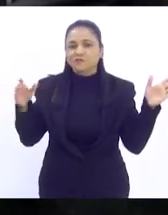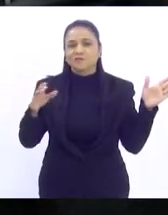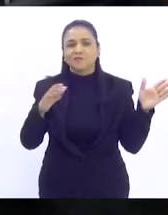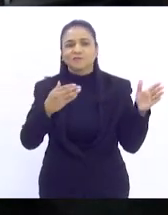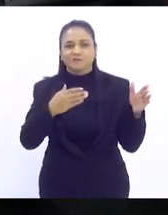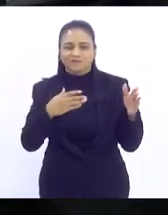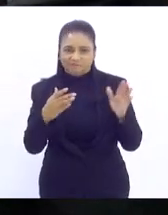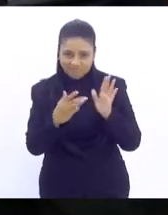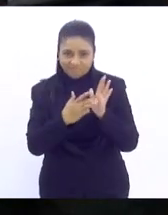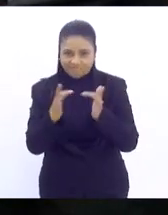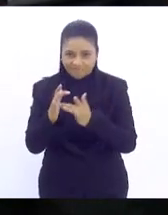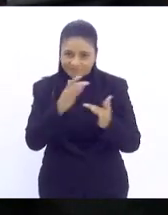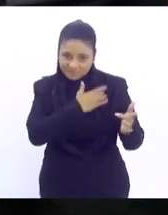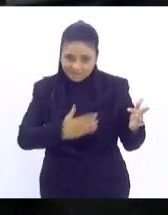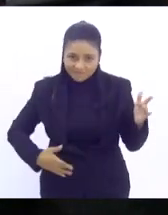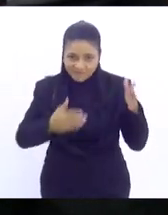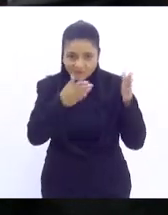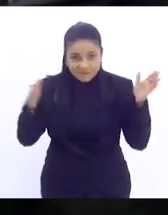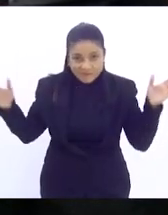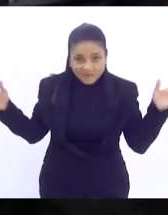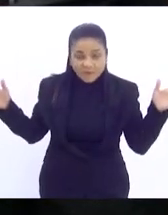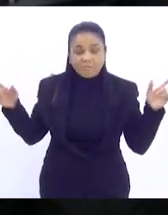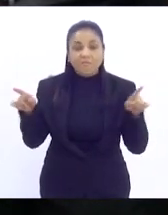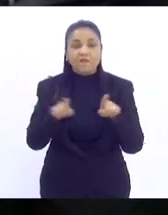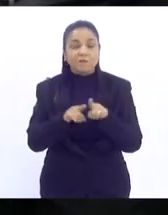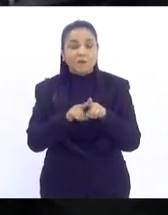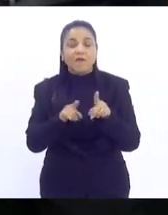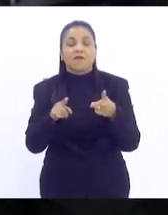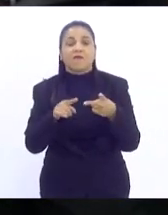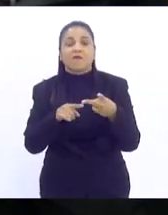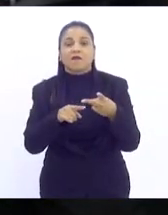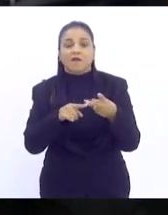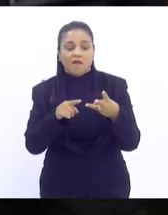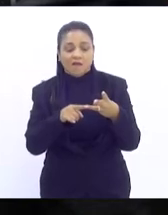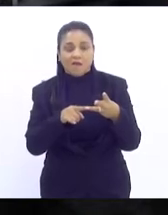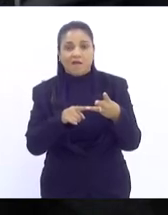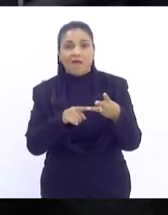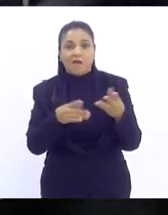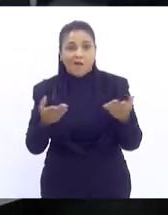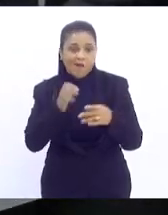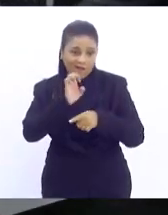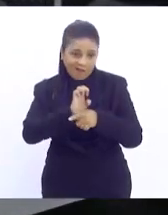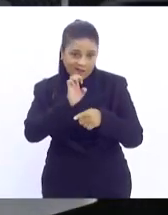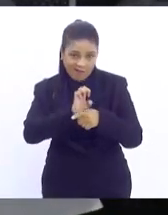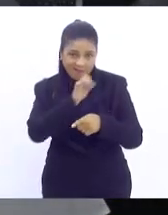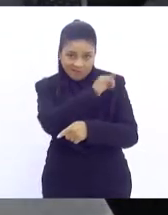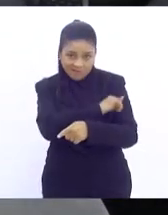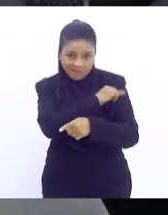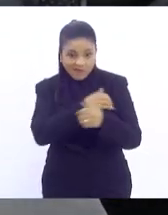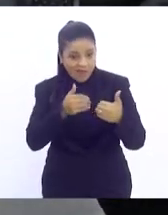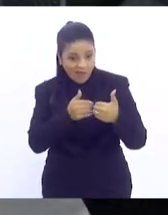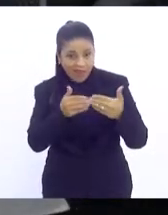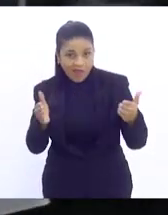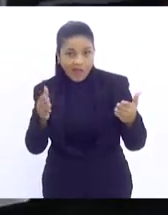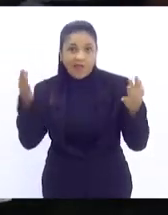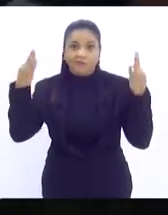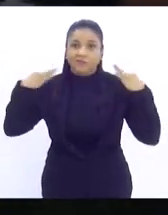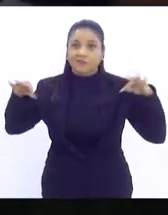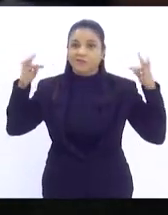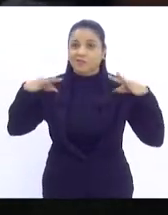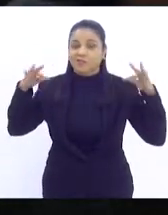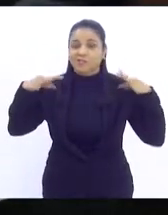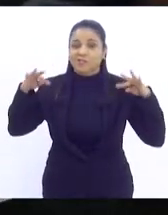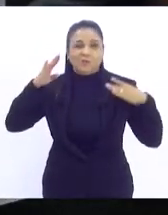turísticos para outros lugares do Brasil o Rio de Janeiro hoje é a porta de entrada ainda do Turismo